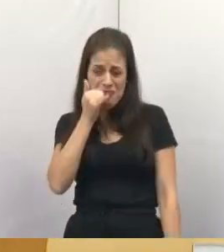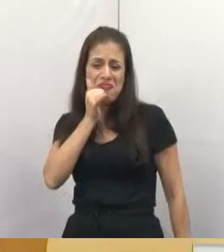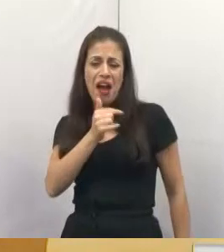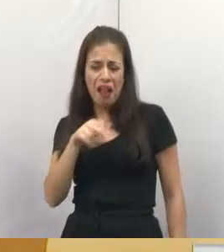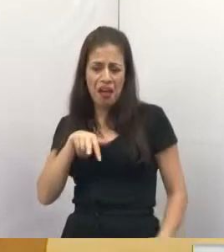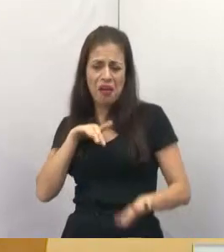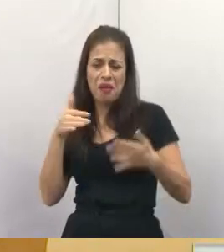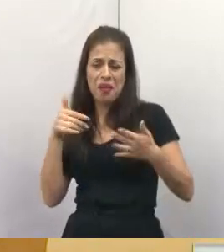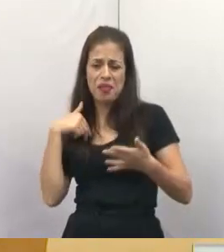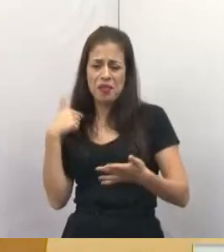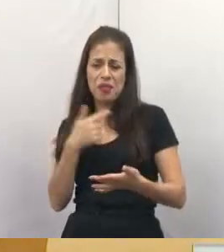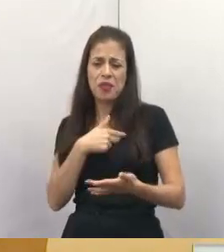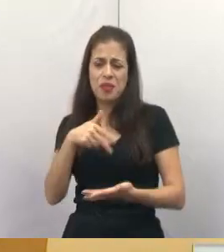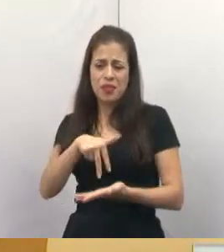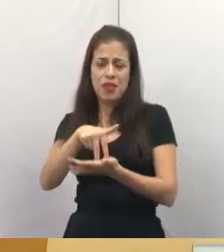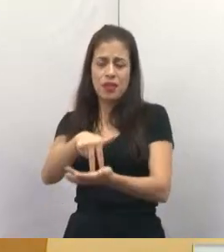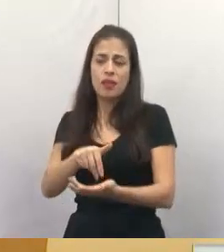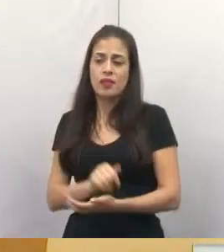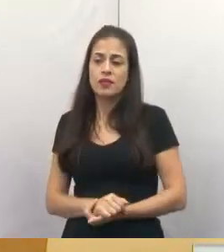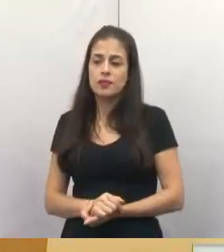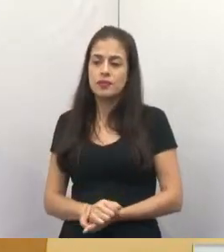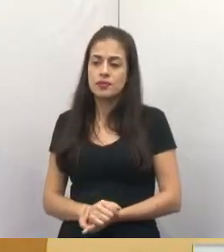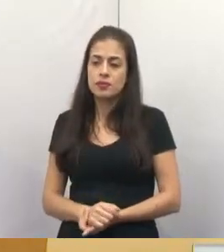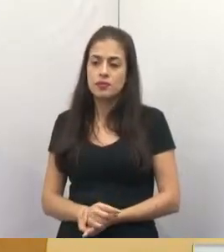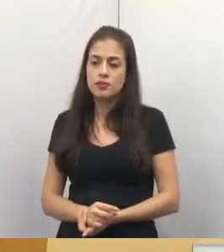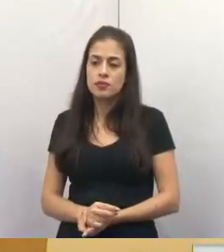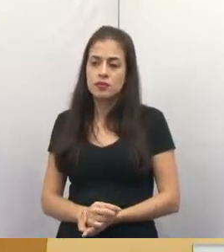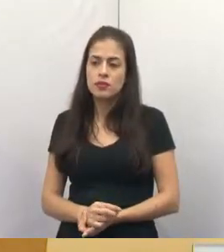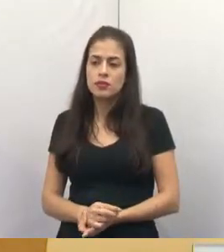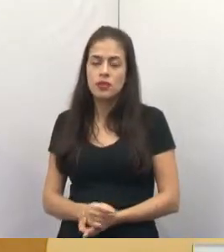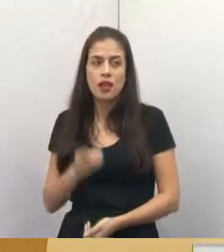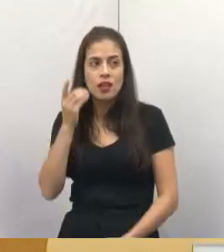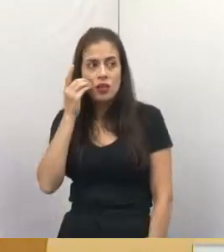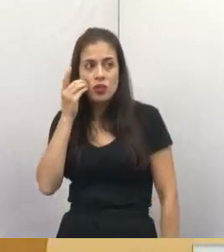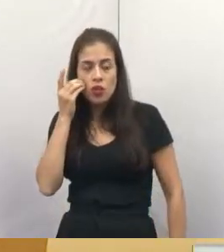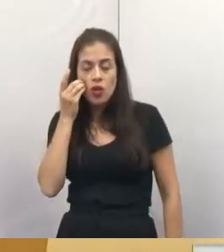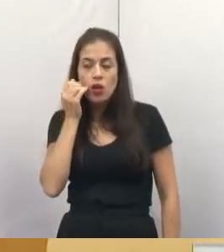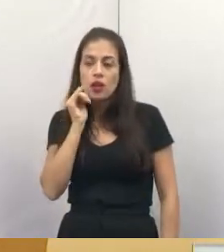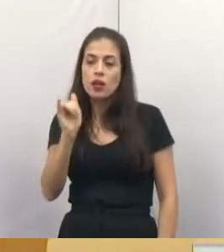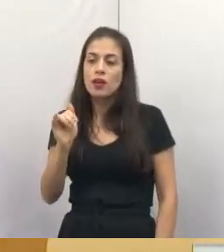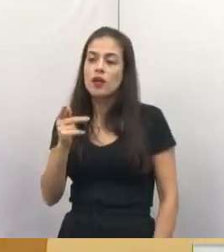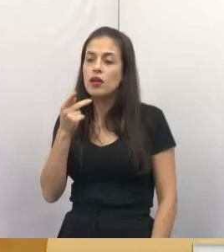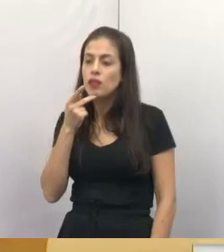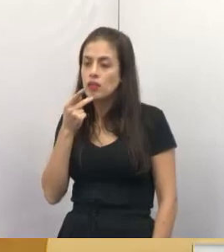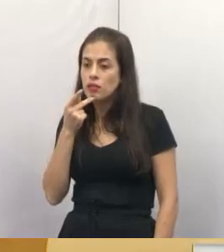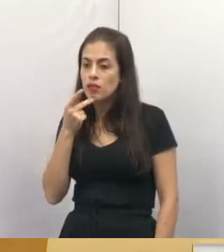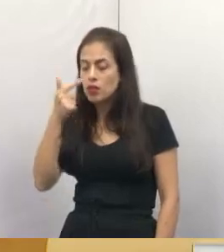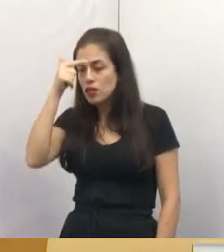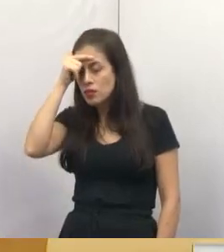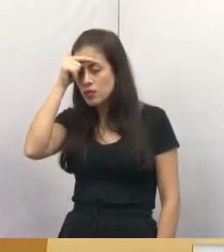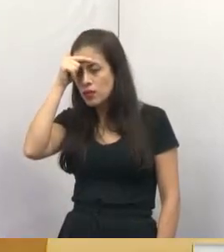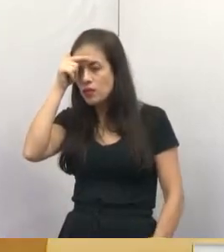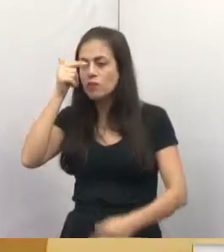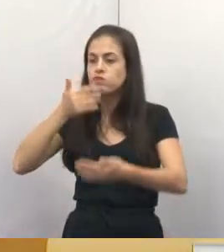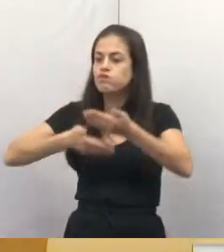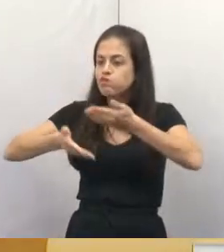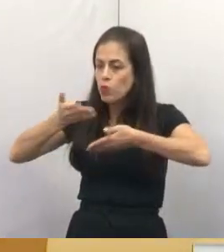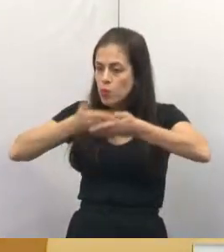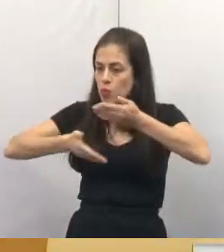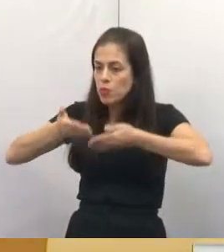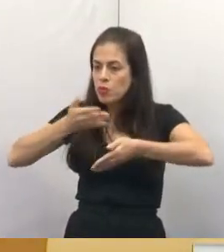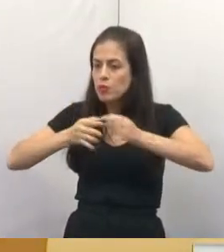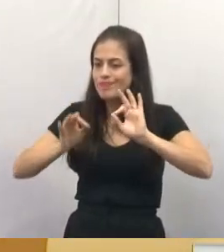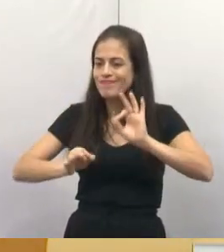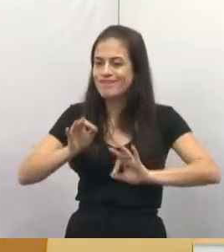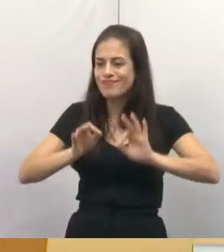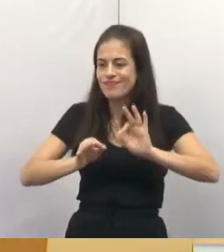aqui na tribuna também. Na hora eu falei só o nome do Dúdio, tava o Hernani e o Luiz Flávio junto, eu tenho que ser justo aí para não